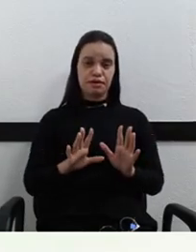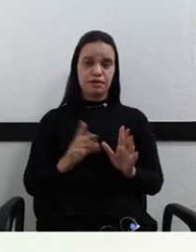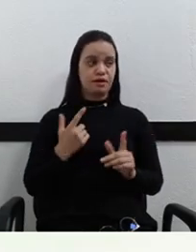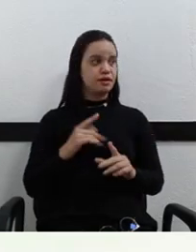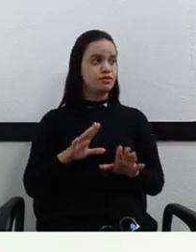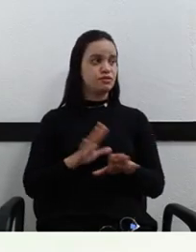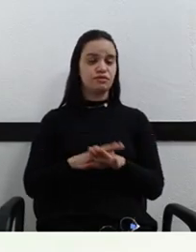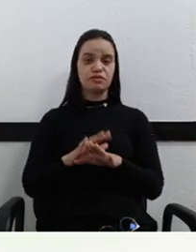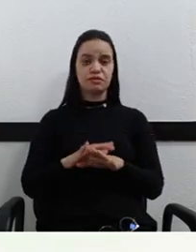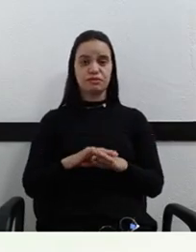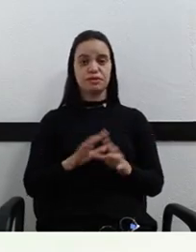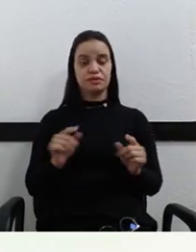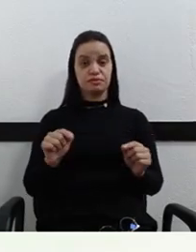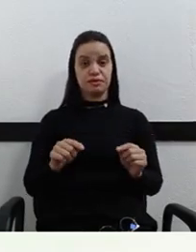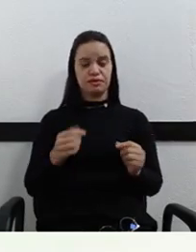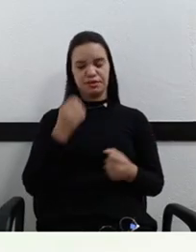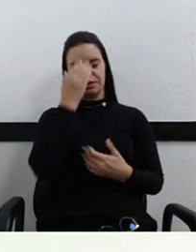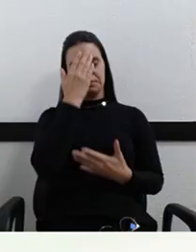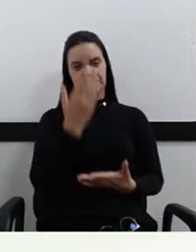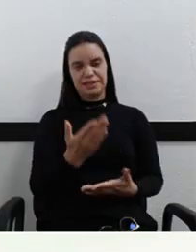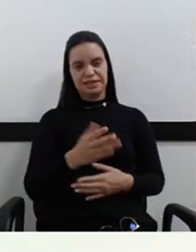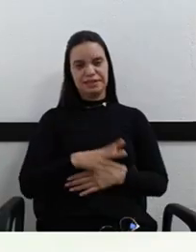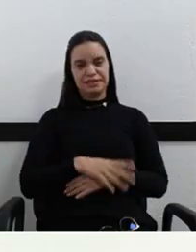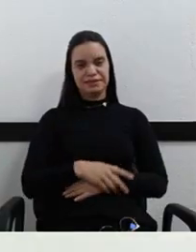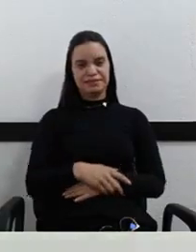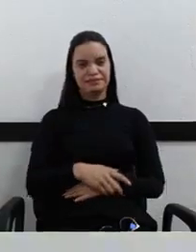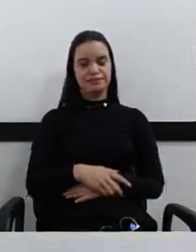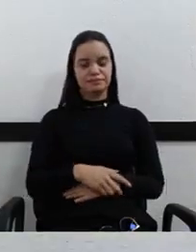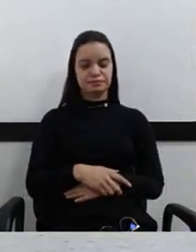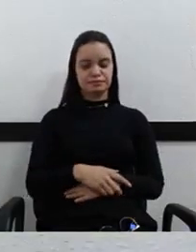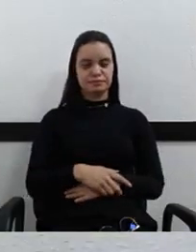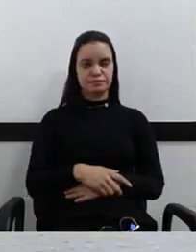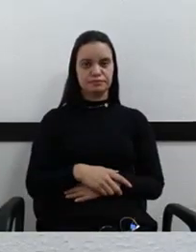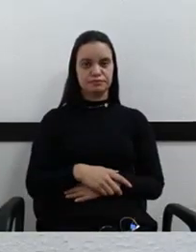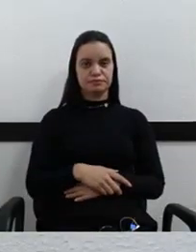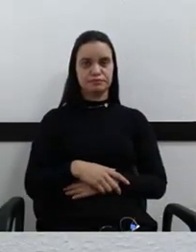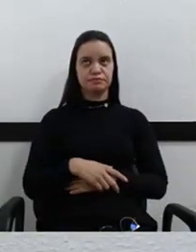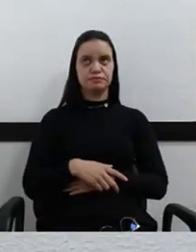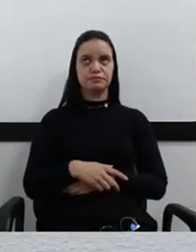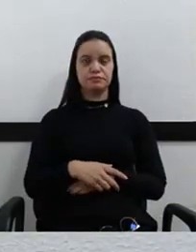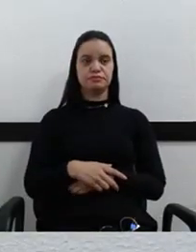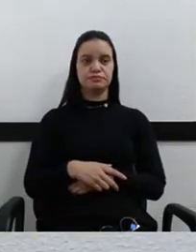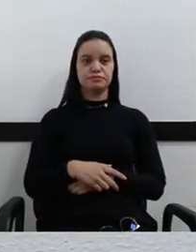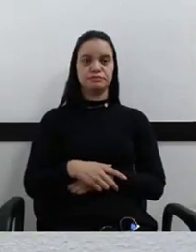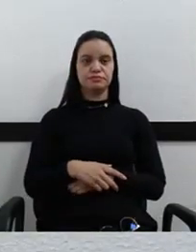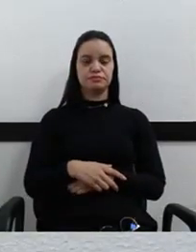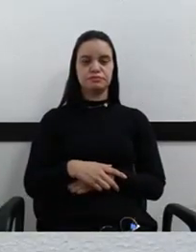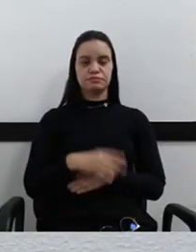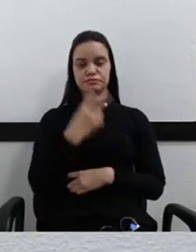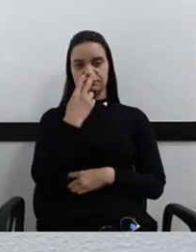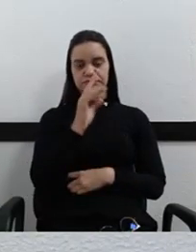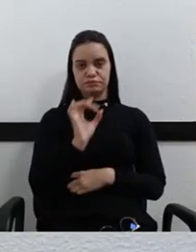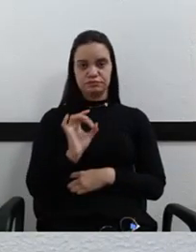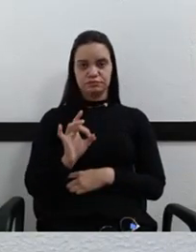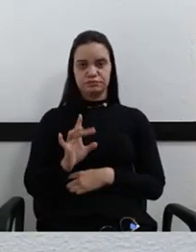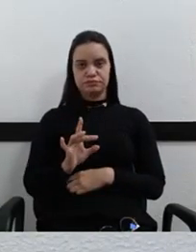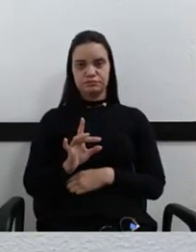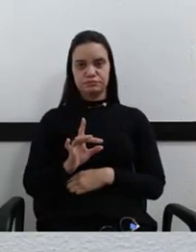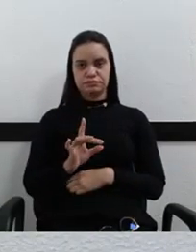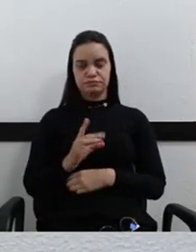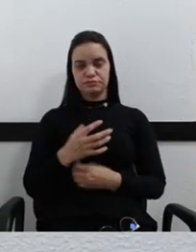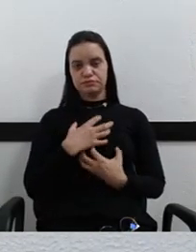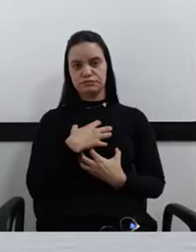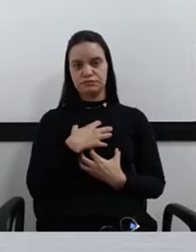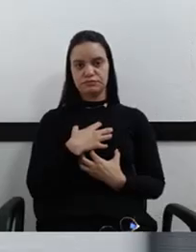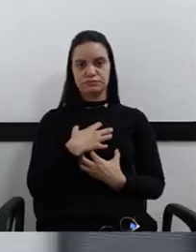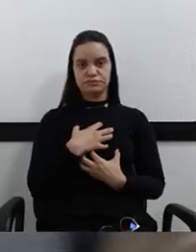sendo encaminhada aqui. Obrigado. Me permite de novo uma fala aqui, presidente? Eu acho que talvez a gente esteja expressando as coisas de uma